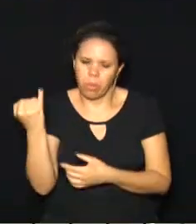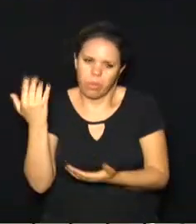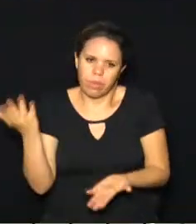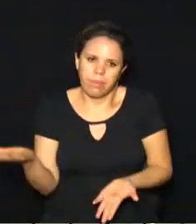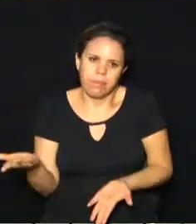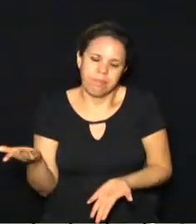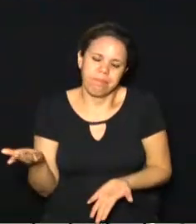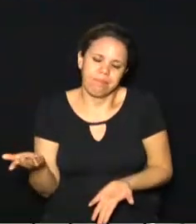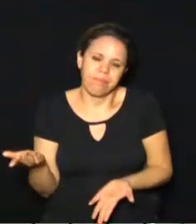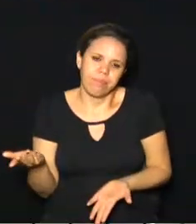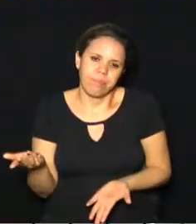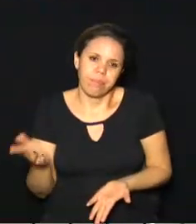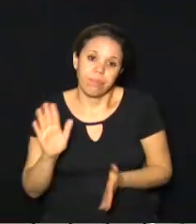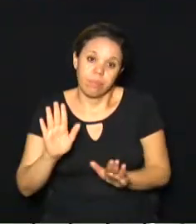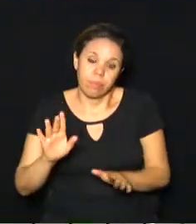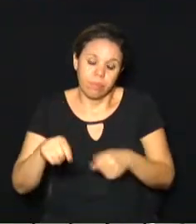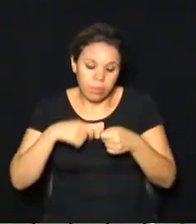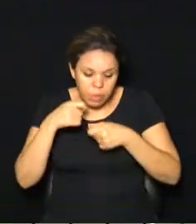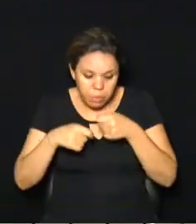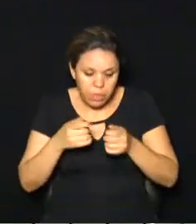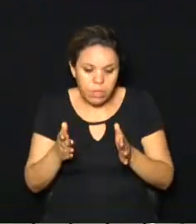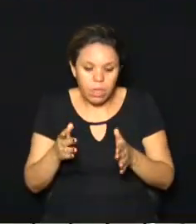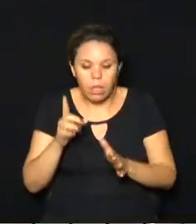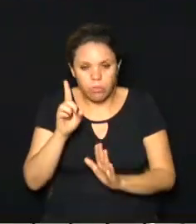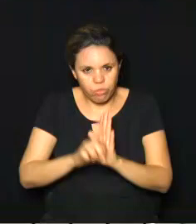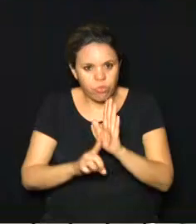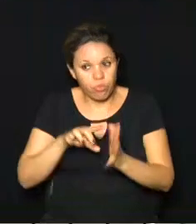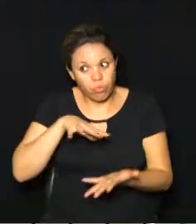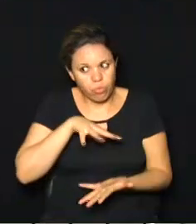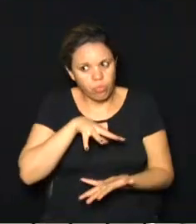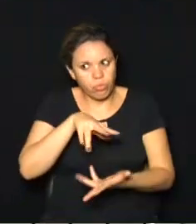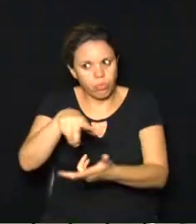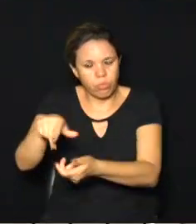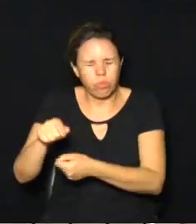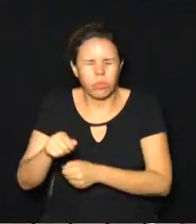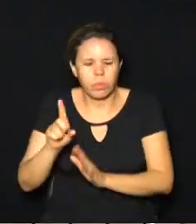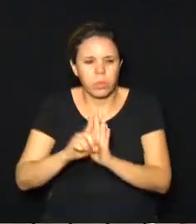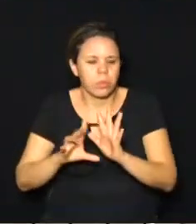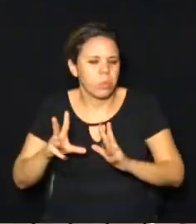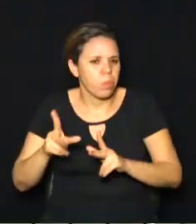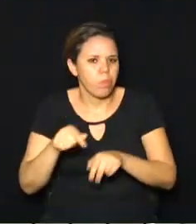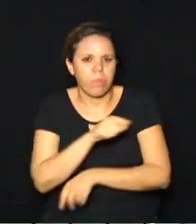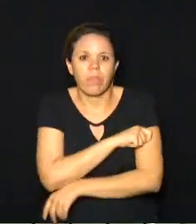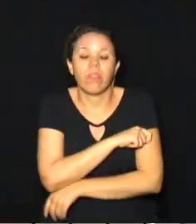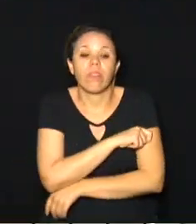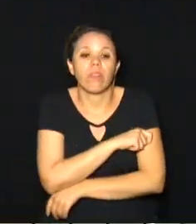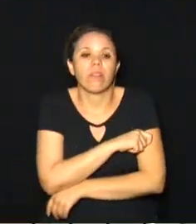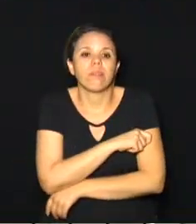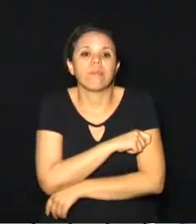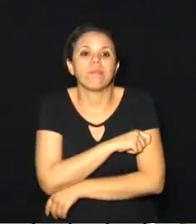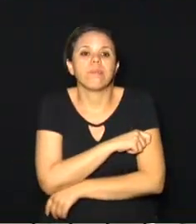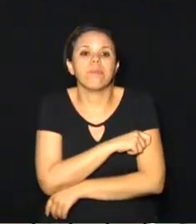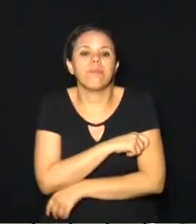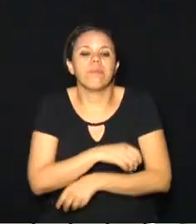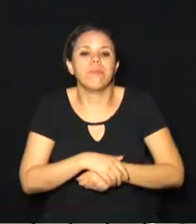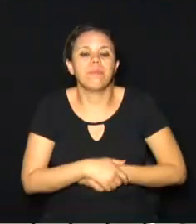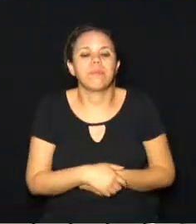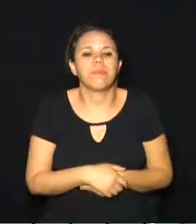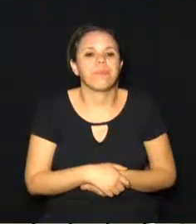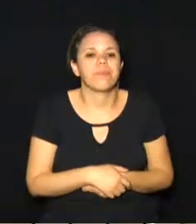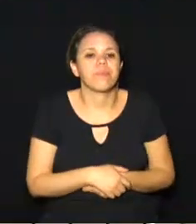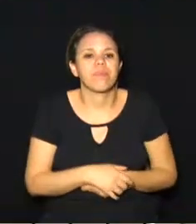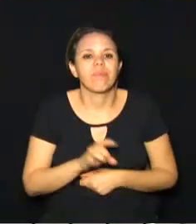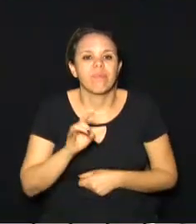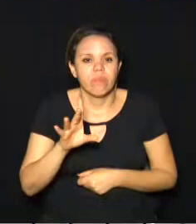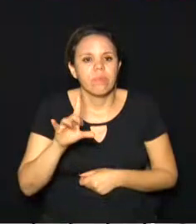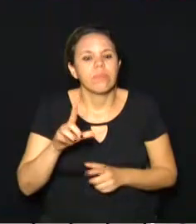importante. Mas a merenda escolar é um direito universal, é um direito de todos os alunos, né? E então só daí